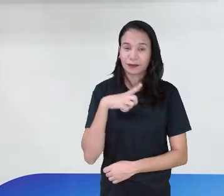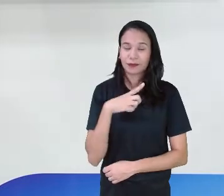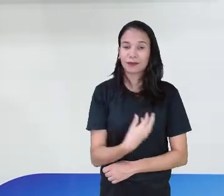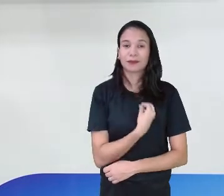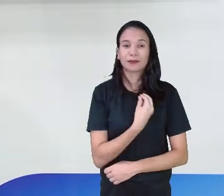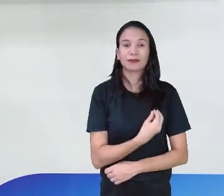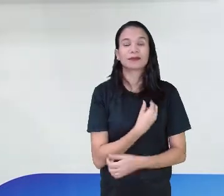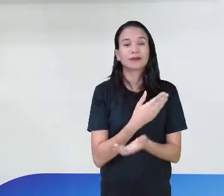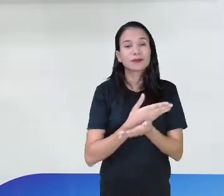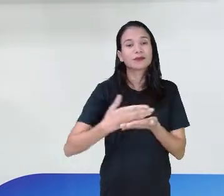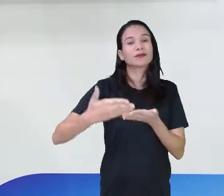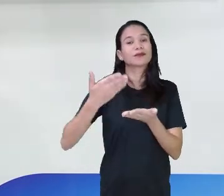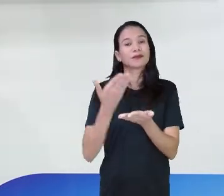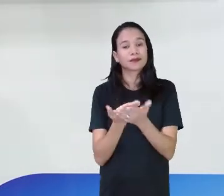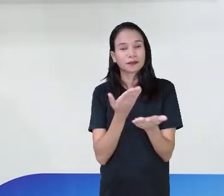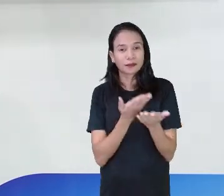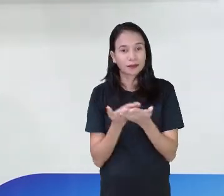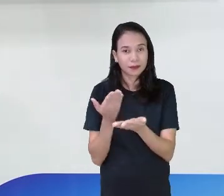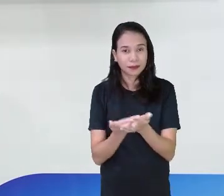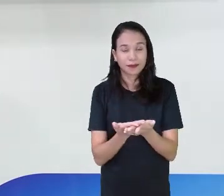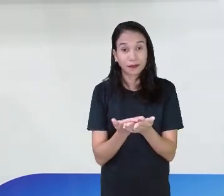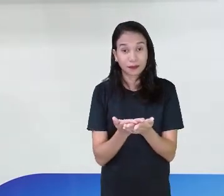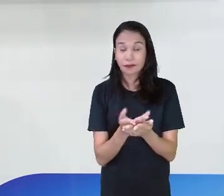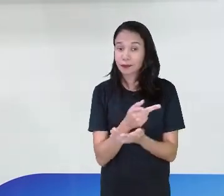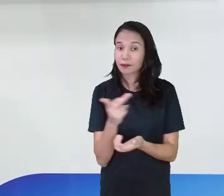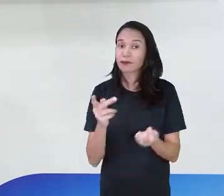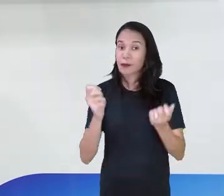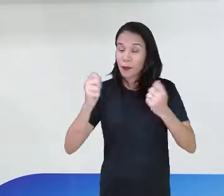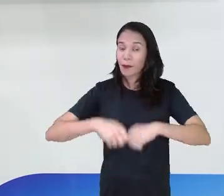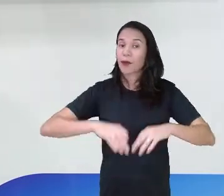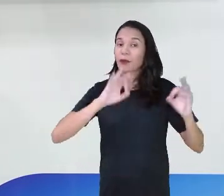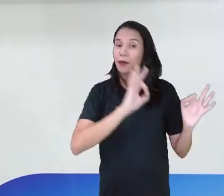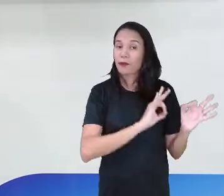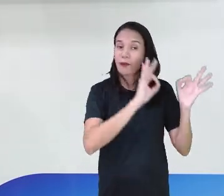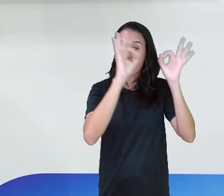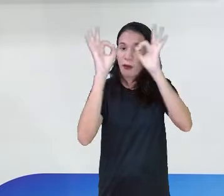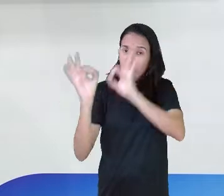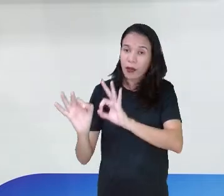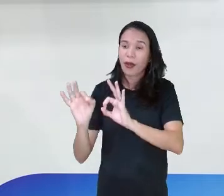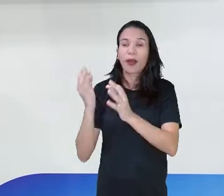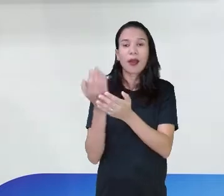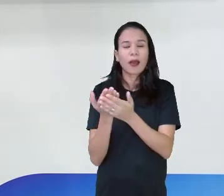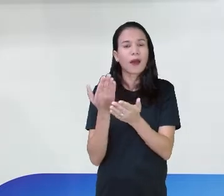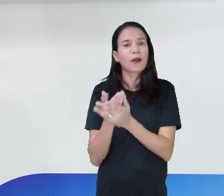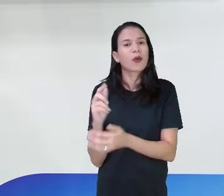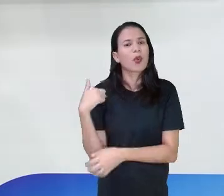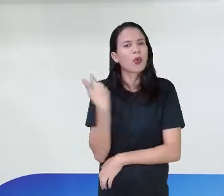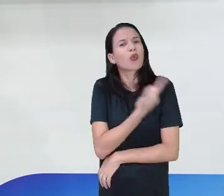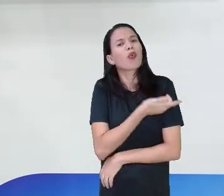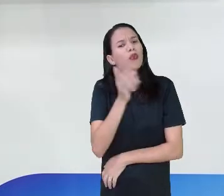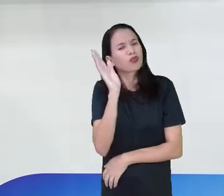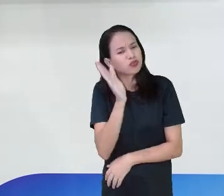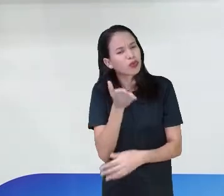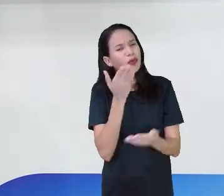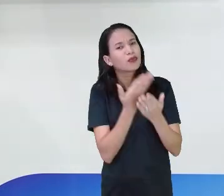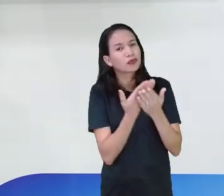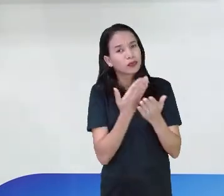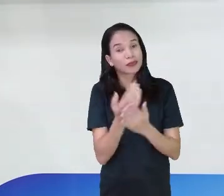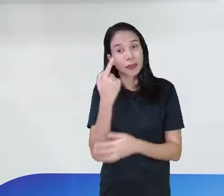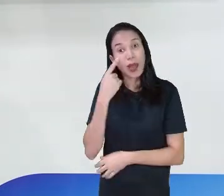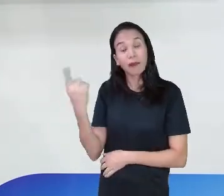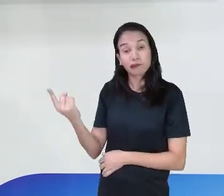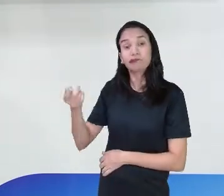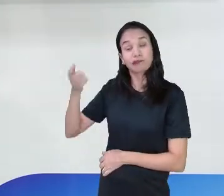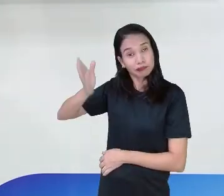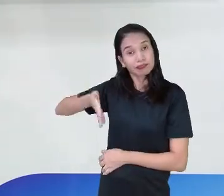acompanham desde o início das aulas, vocês irão rever algumas aulas que a gente já trabalhou. Essa é